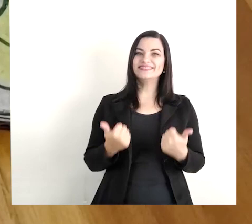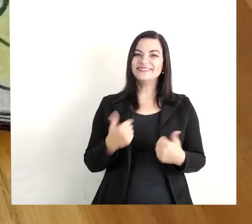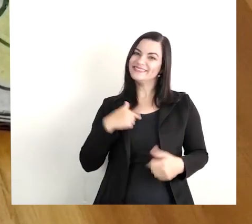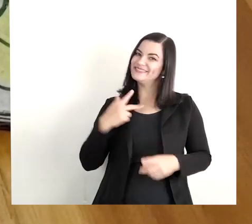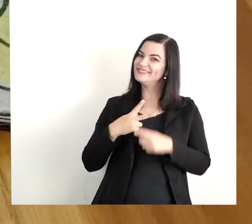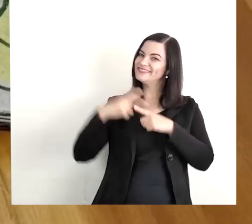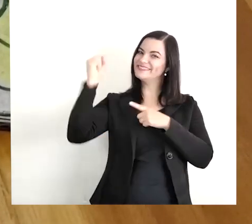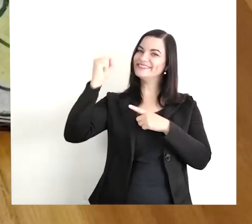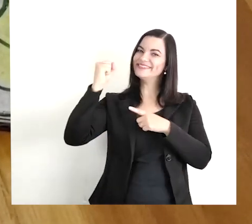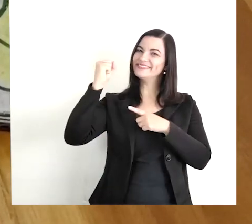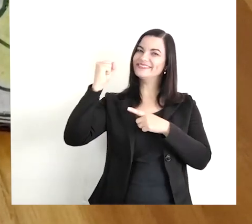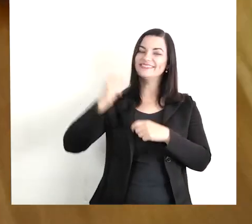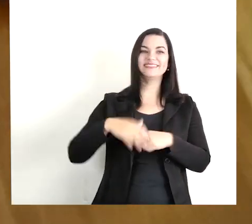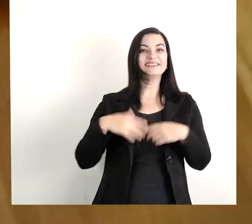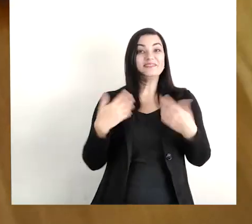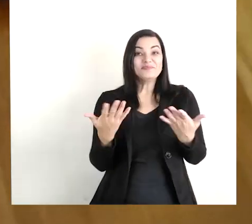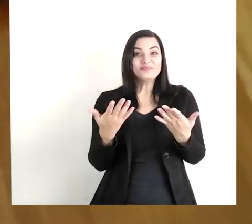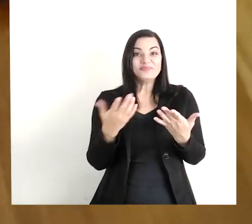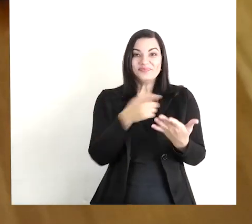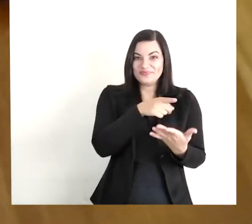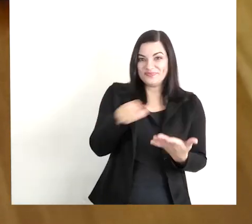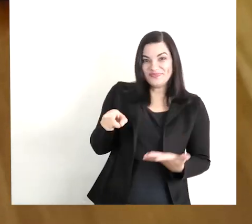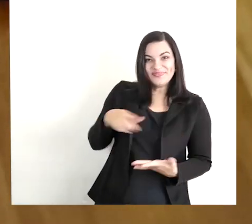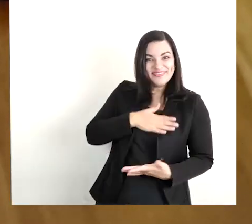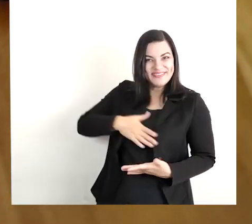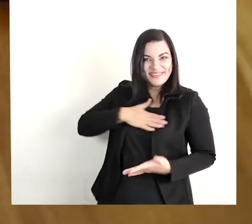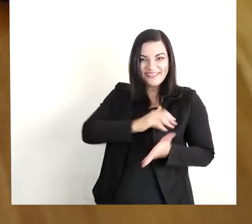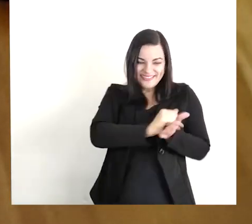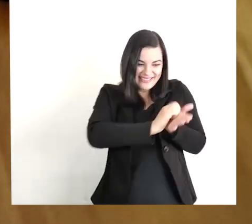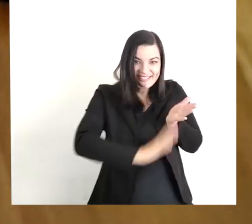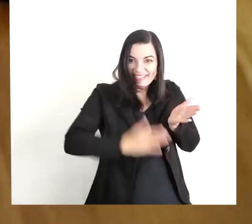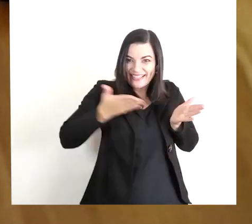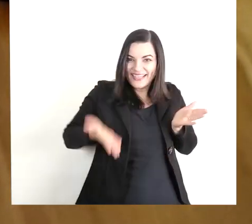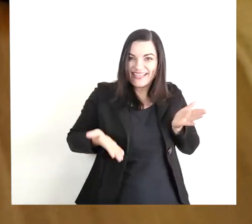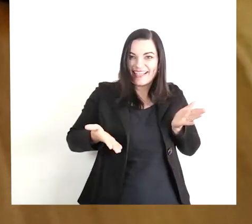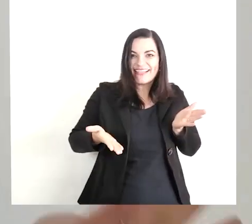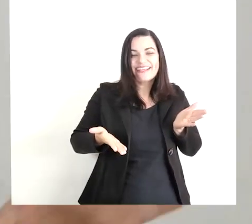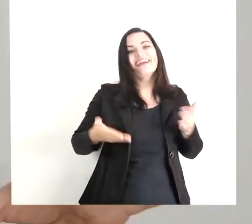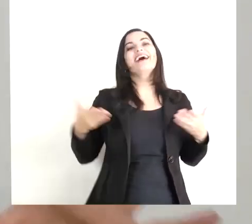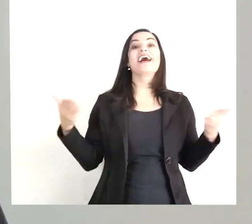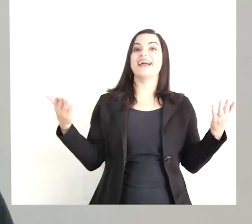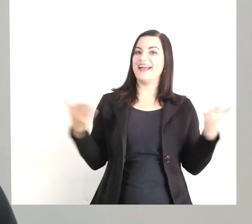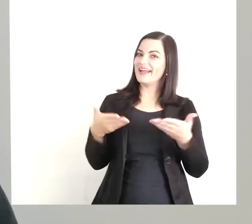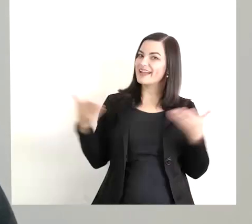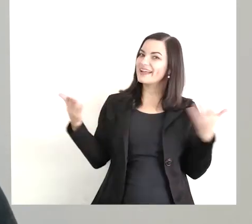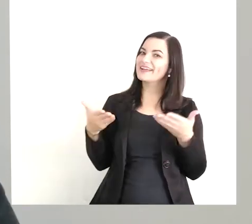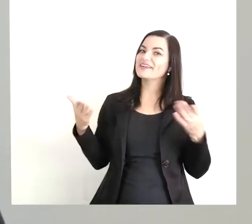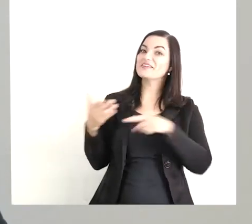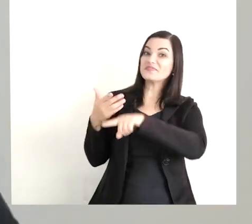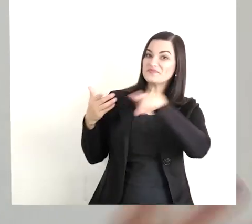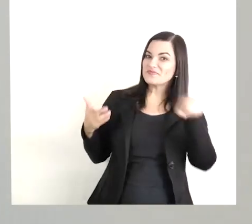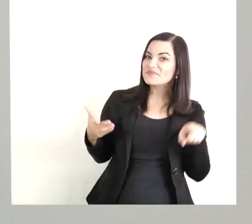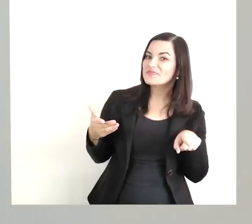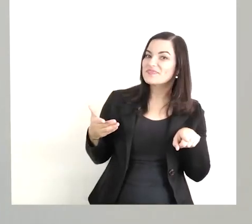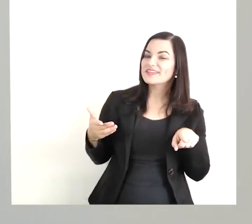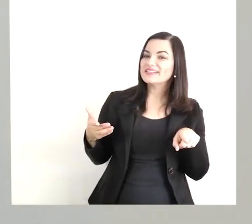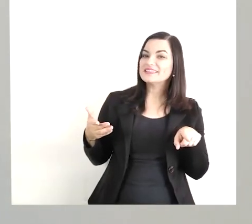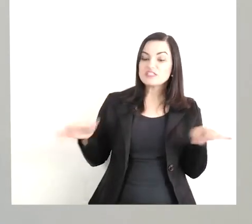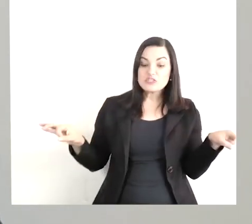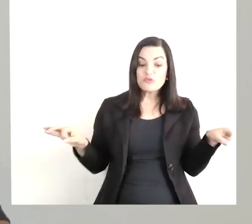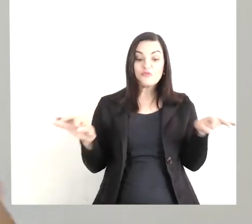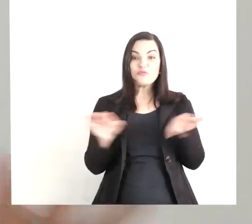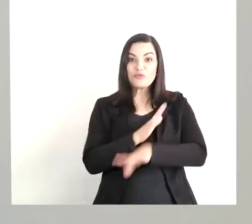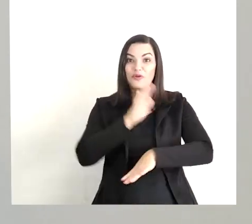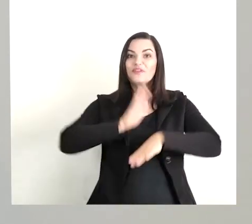Então, eu venci. E aí, gostaram da atividade? Agora que vocês já fizeram